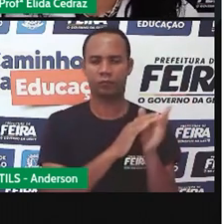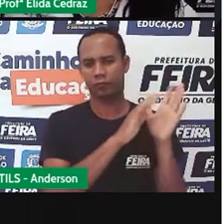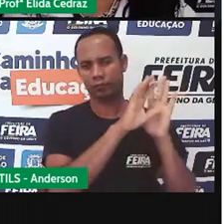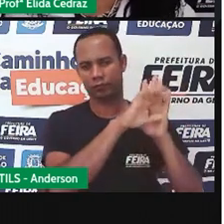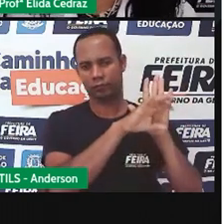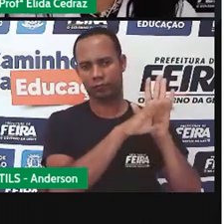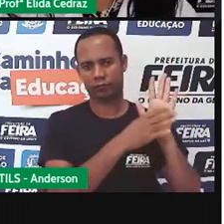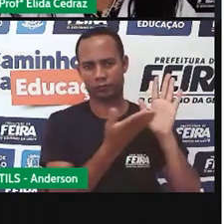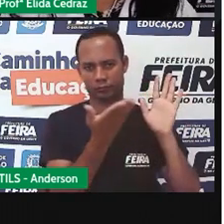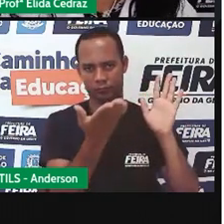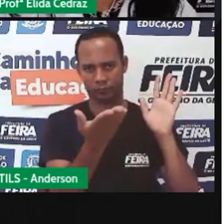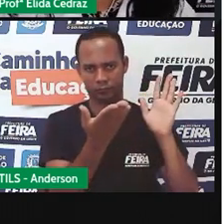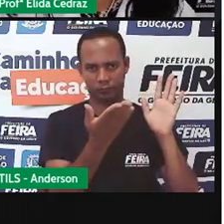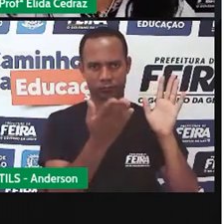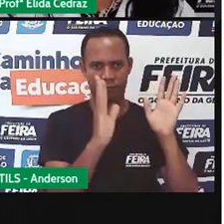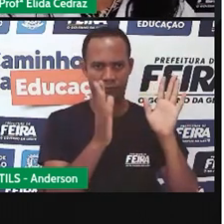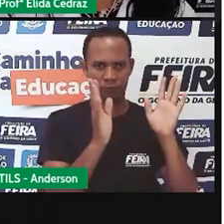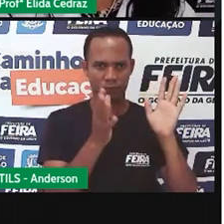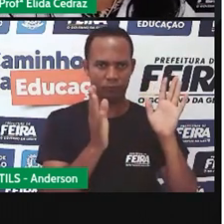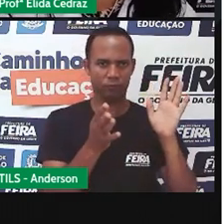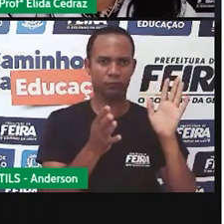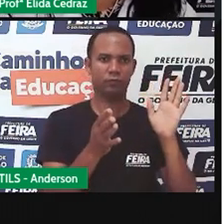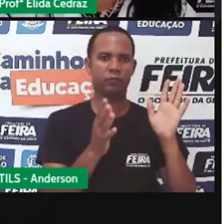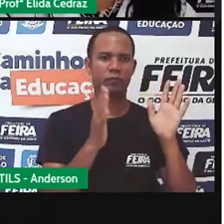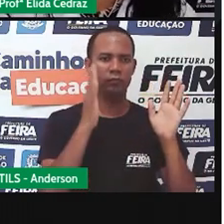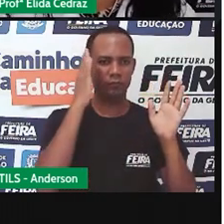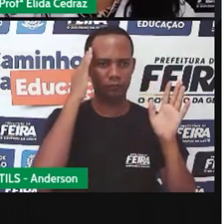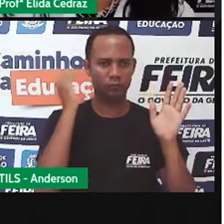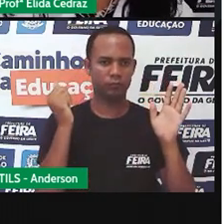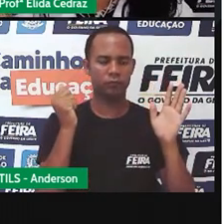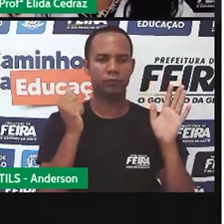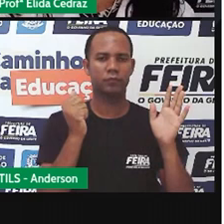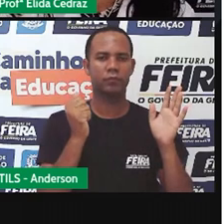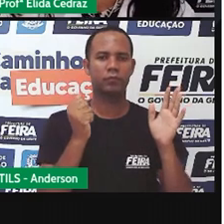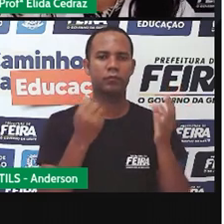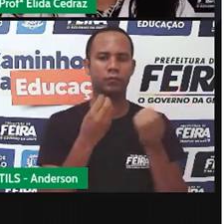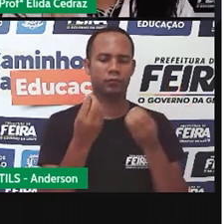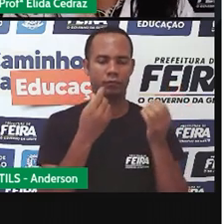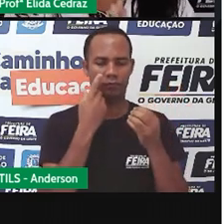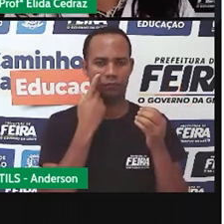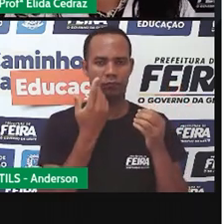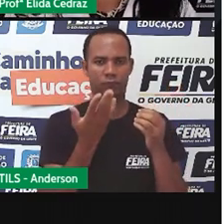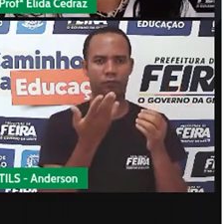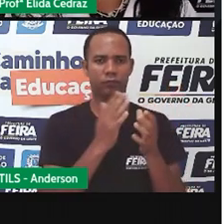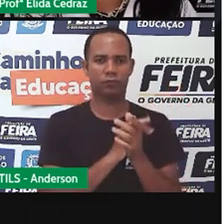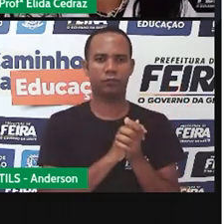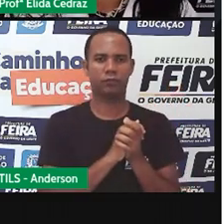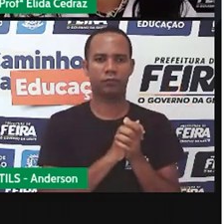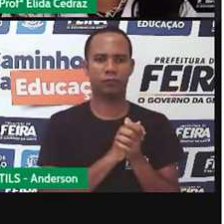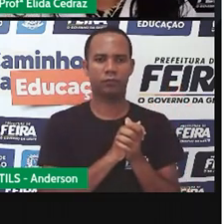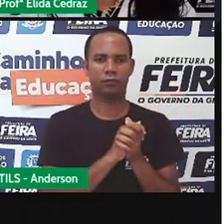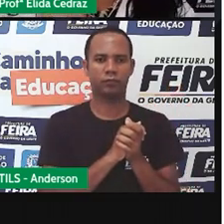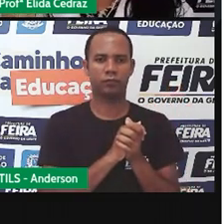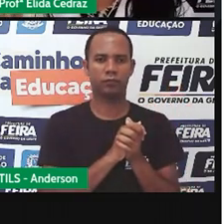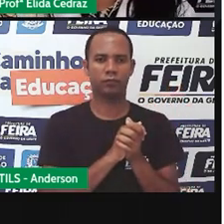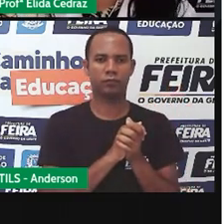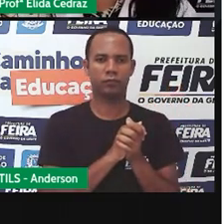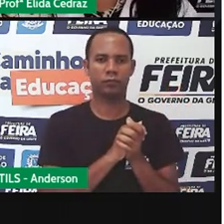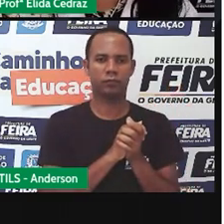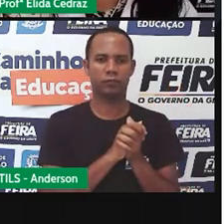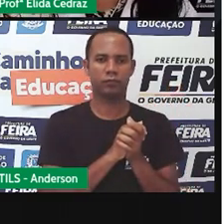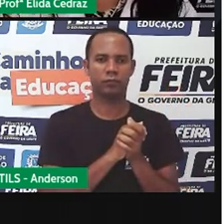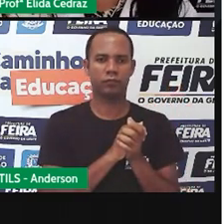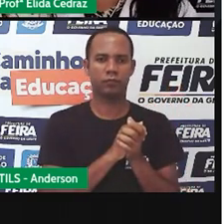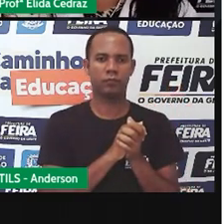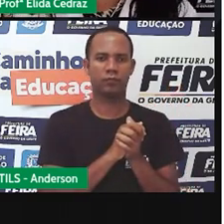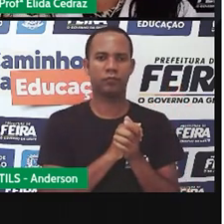você já sabe, ele é uma sequência crescente dos números, começando do número 1 até